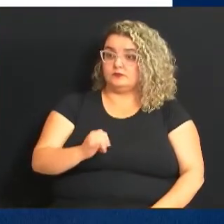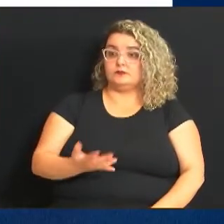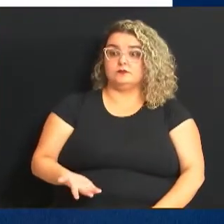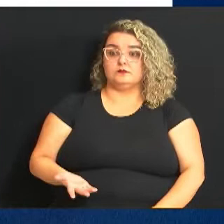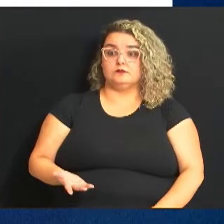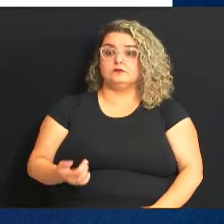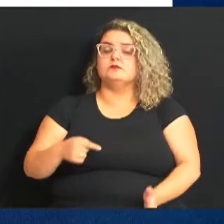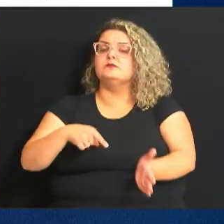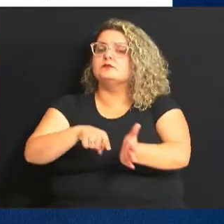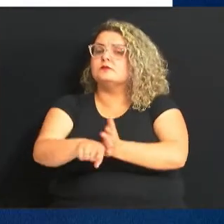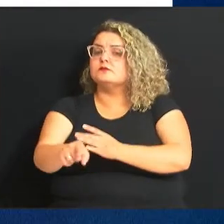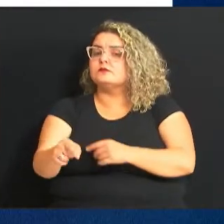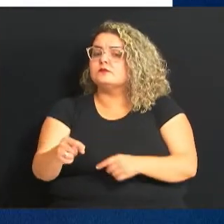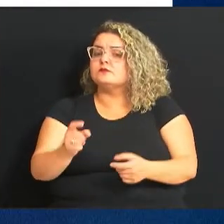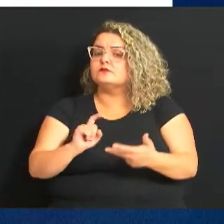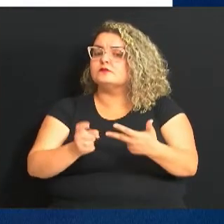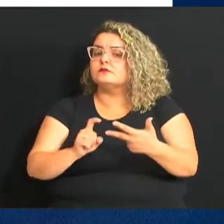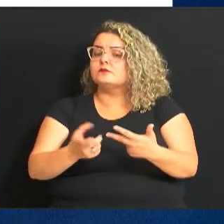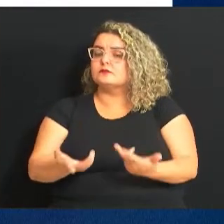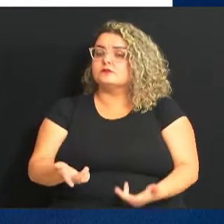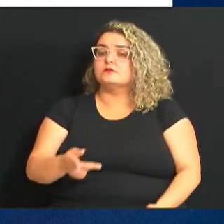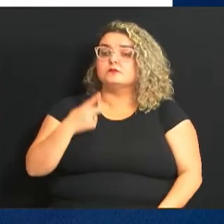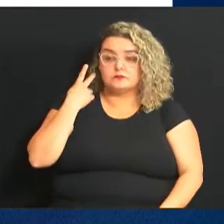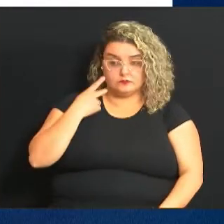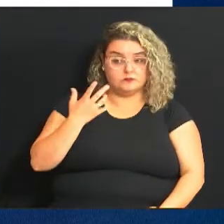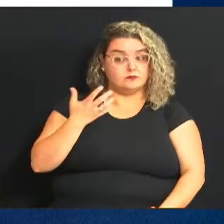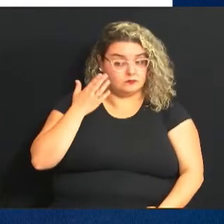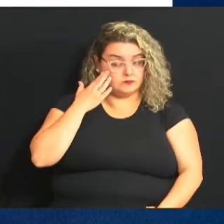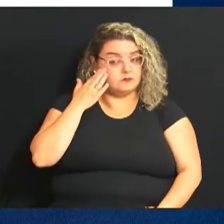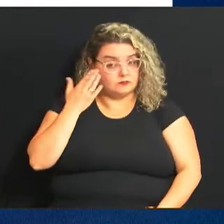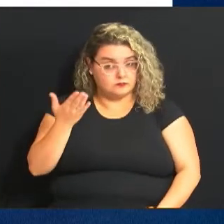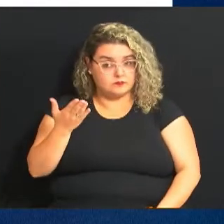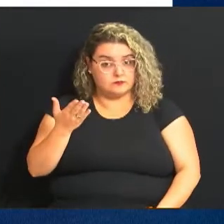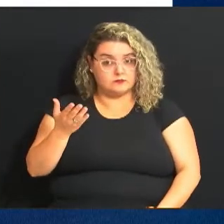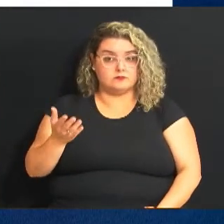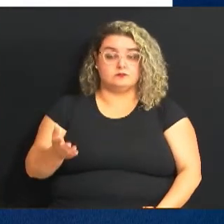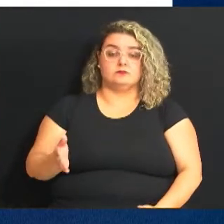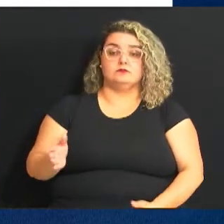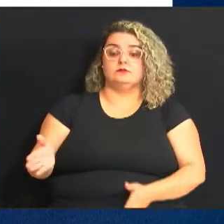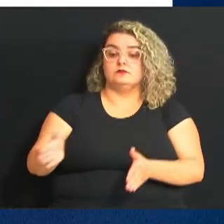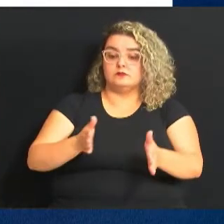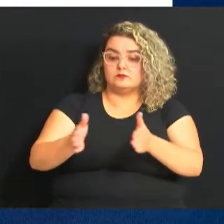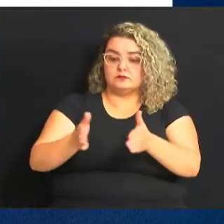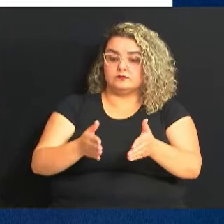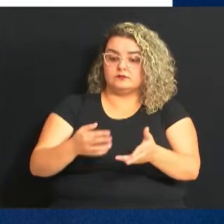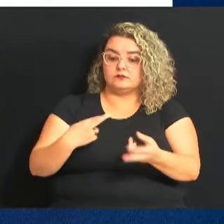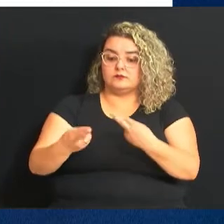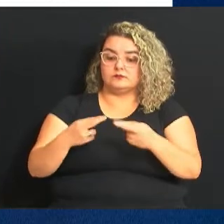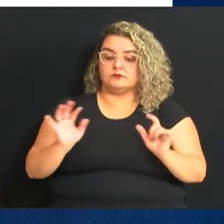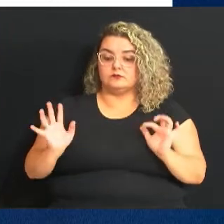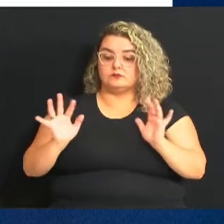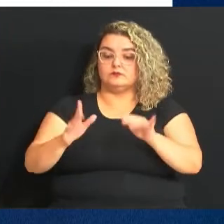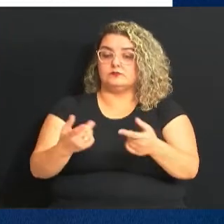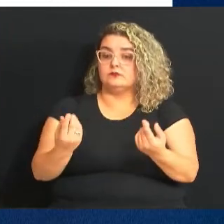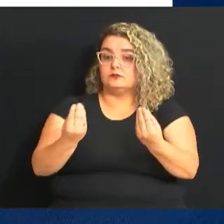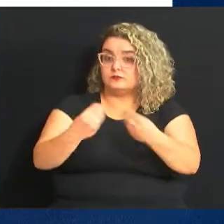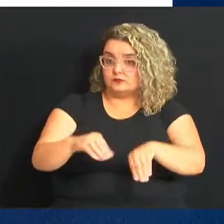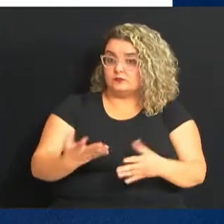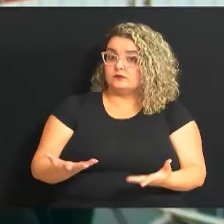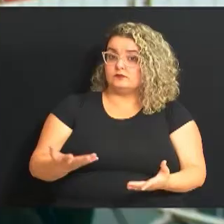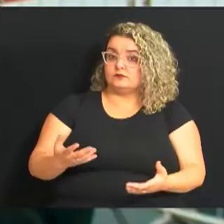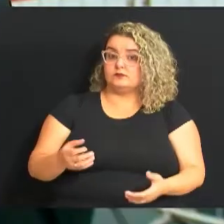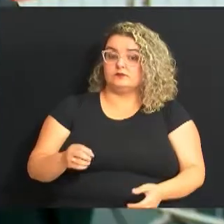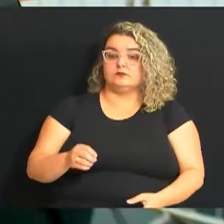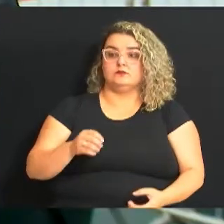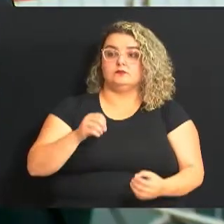Outro projeto de lei que foi aprovado em primeira discussão é o de enfrentamento ao feminicídio.